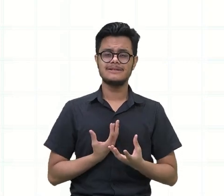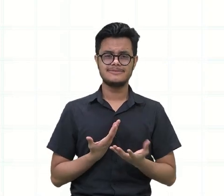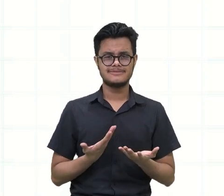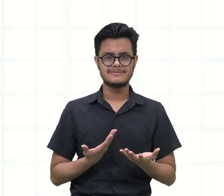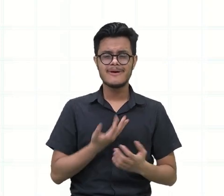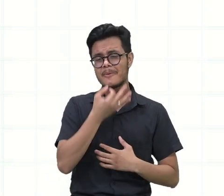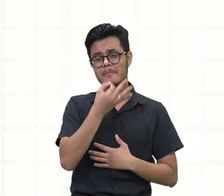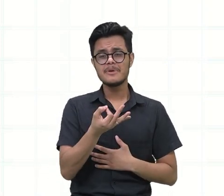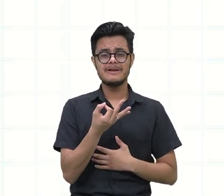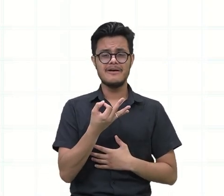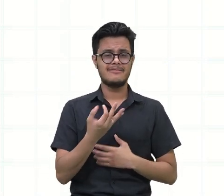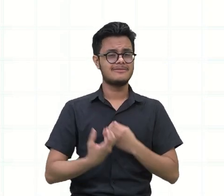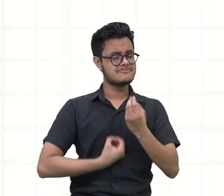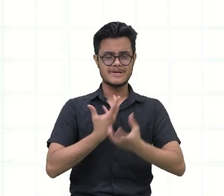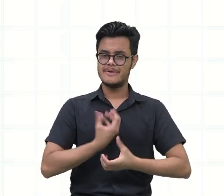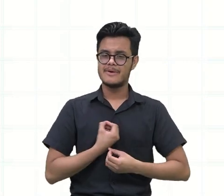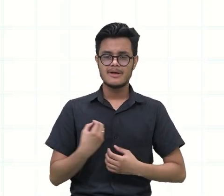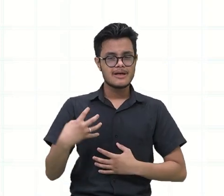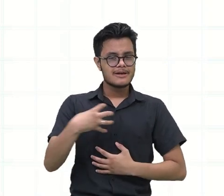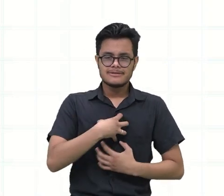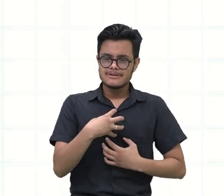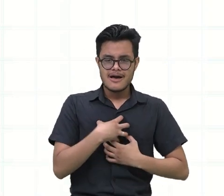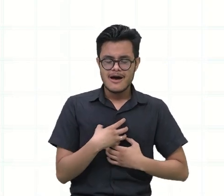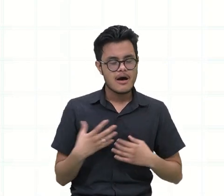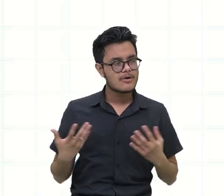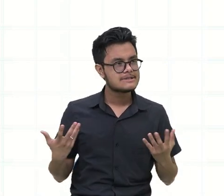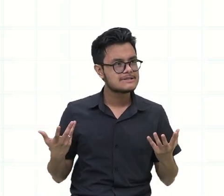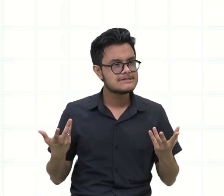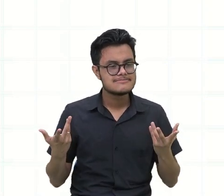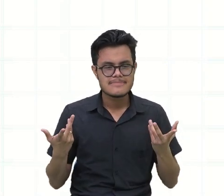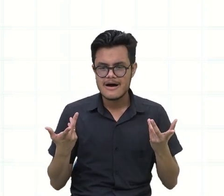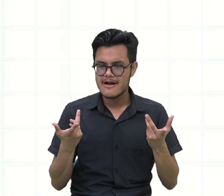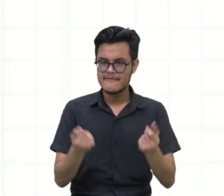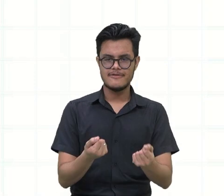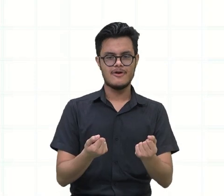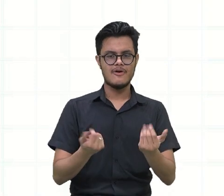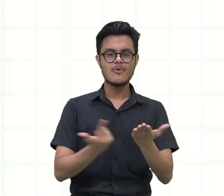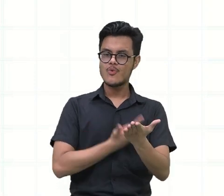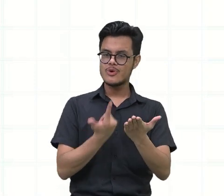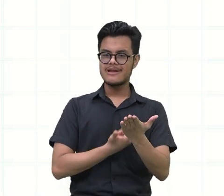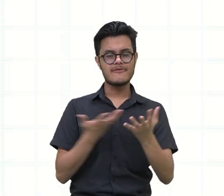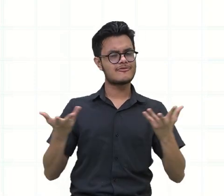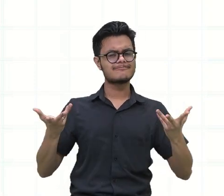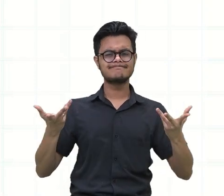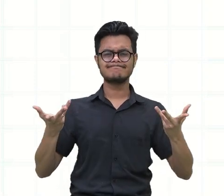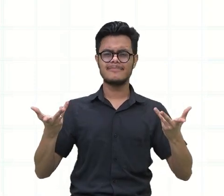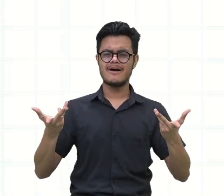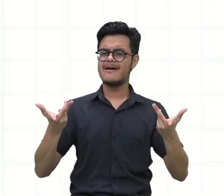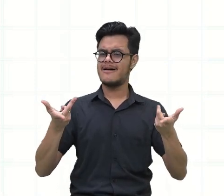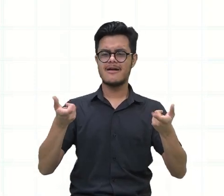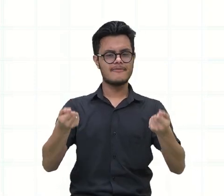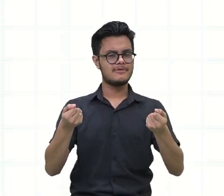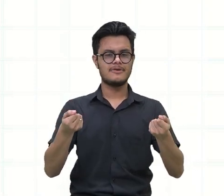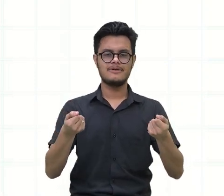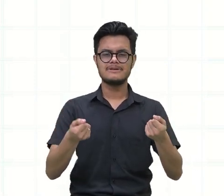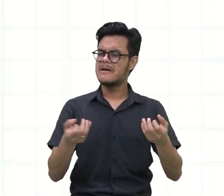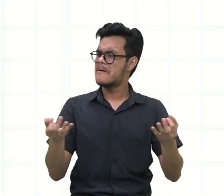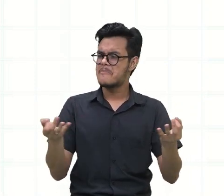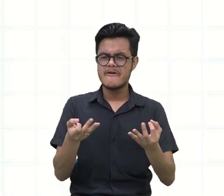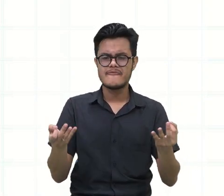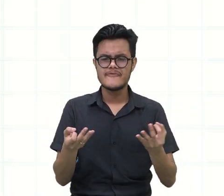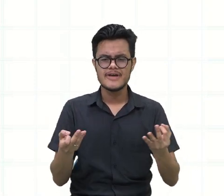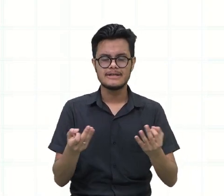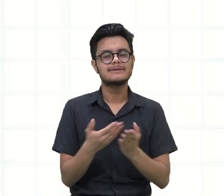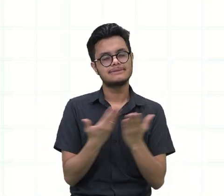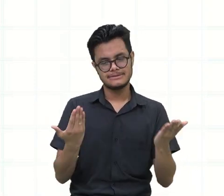mostra aí uma expressão enfática, né? De dizer que essa obra é muito boa, né? Ele